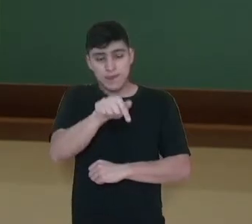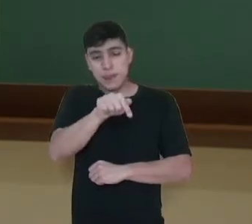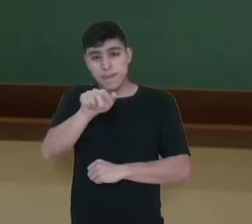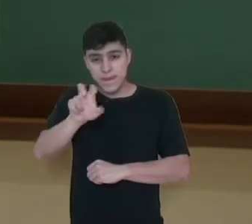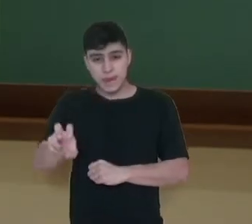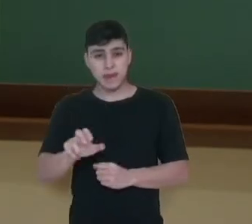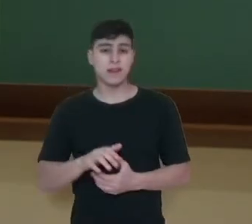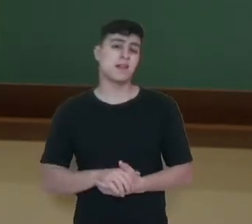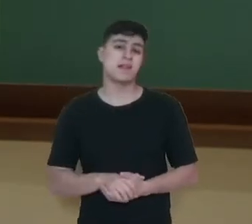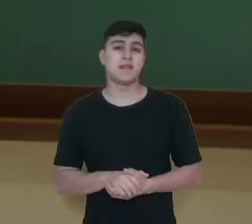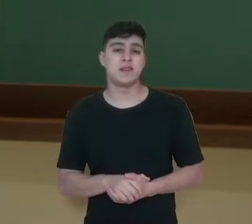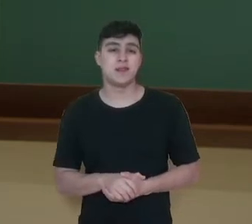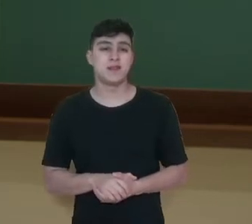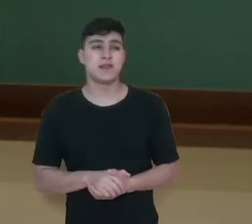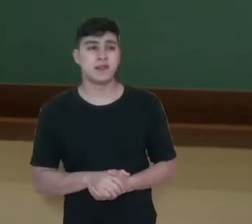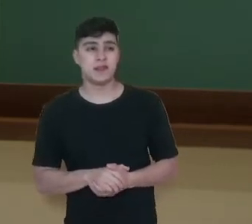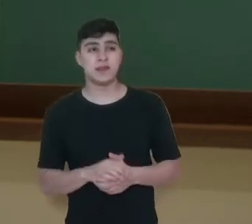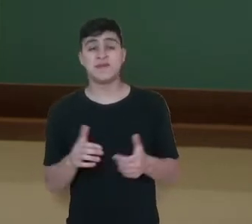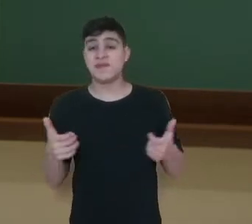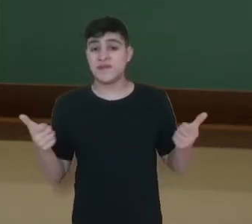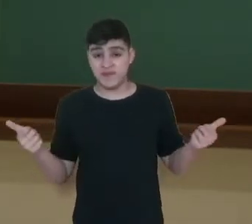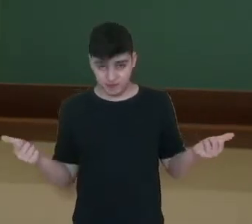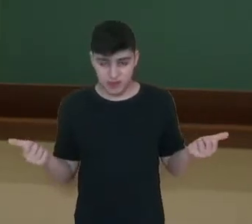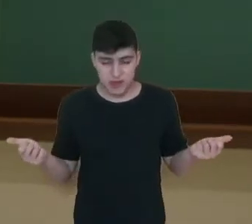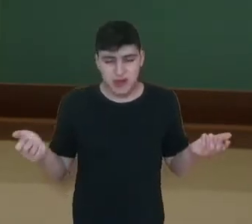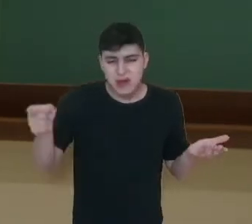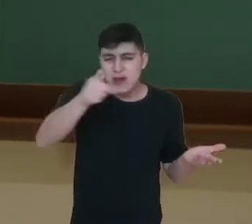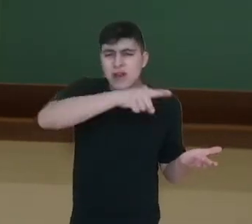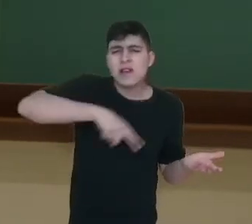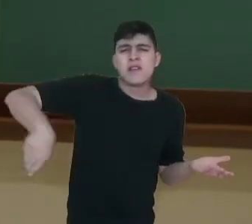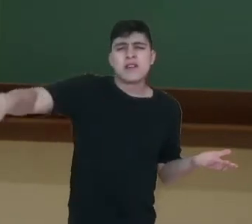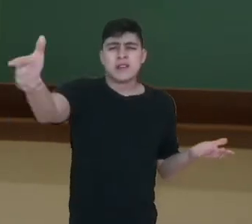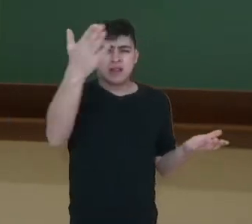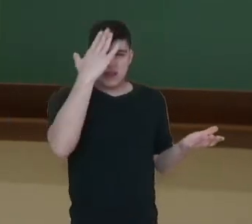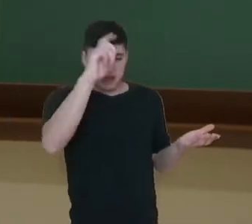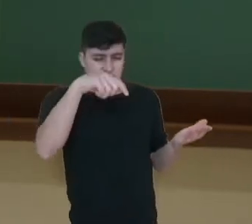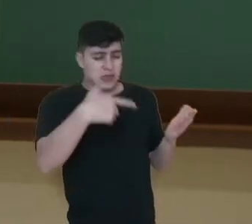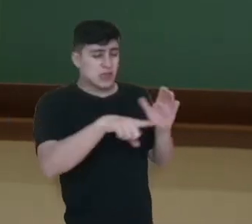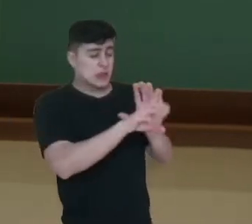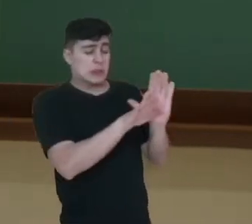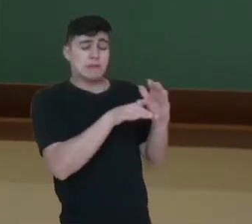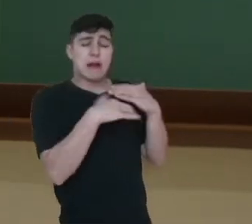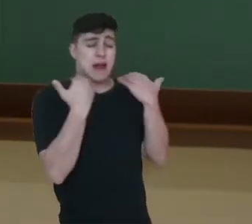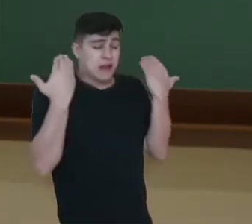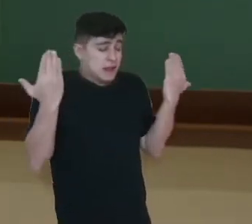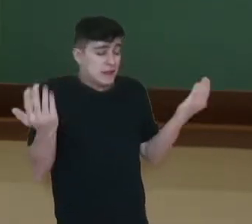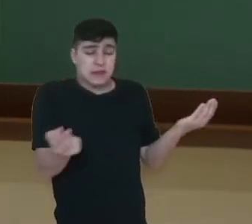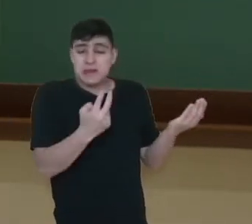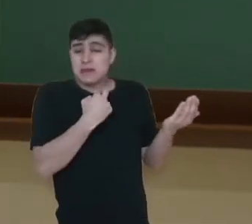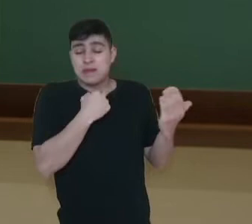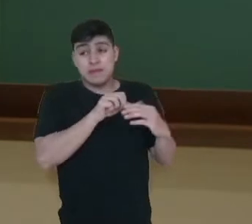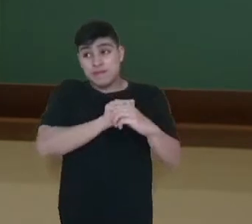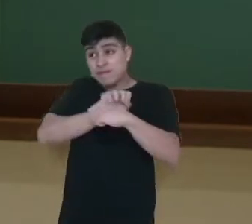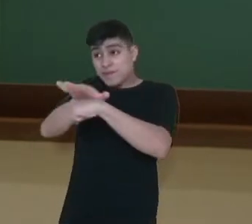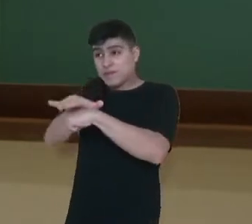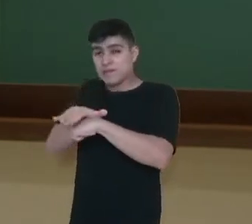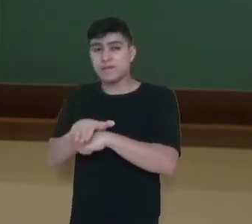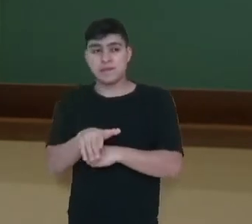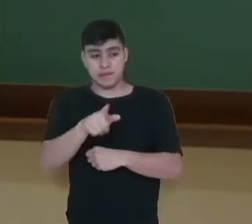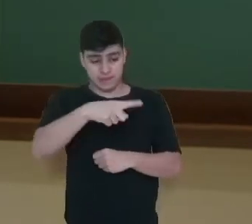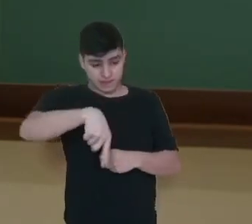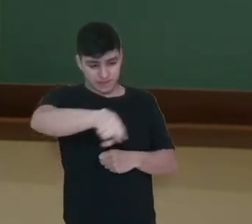1775. Então, gente, o que você sabe sobre as leis intoleráveis, e filhos da